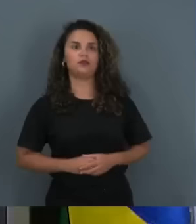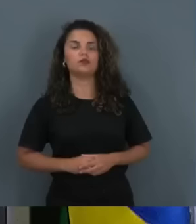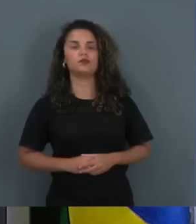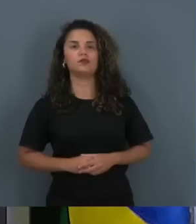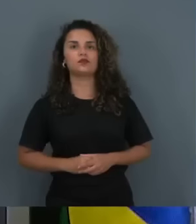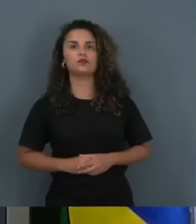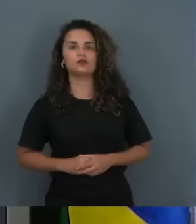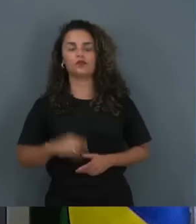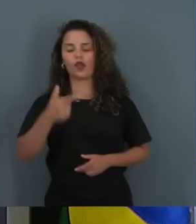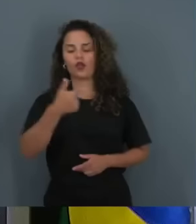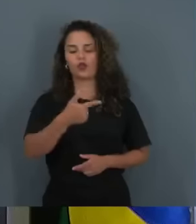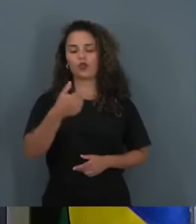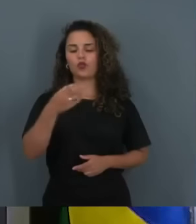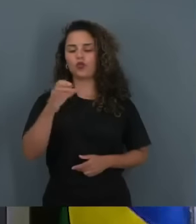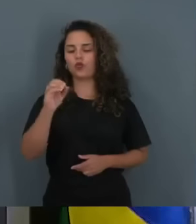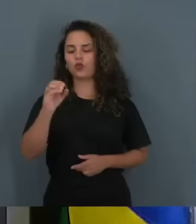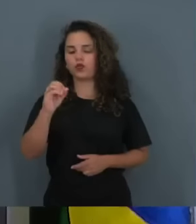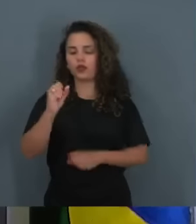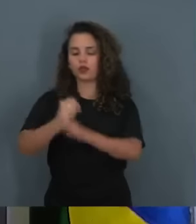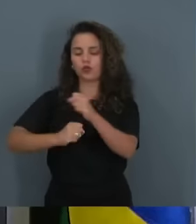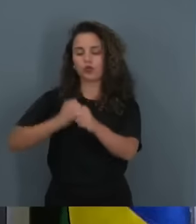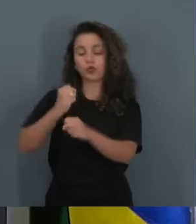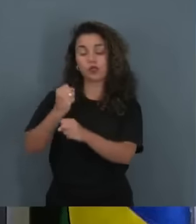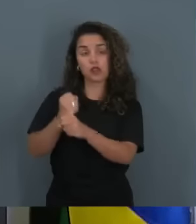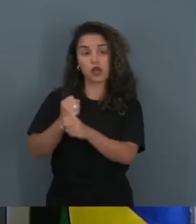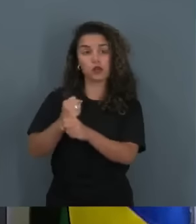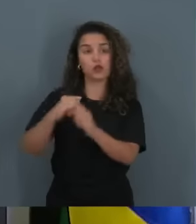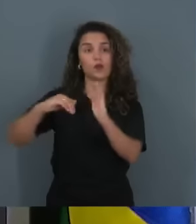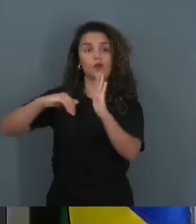São 200 anos do Senado Federal, 201.